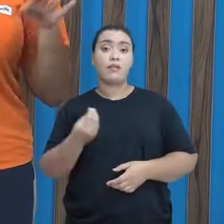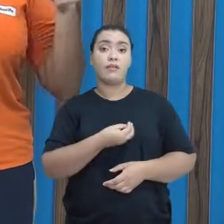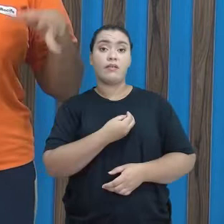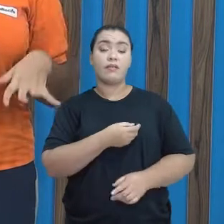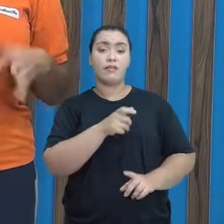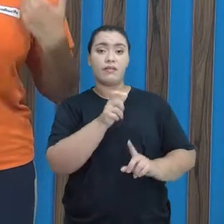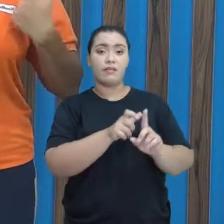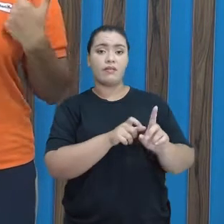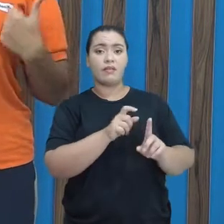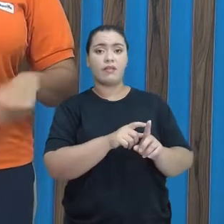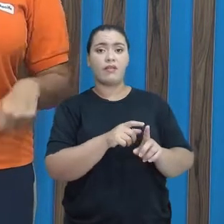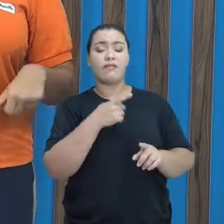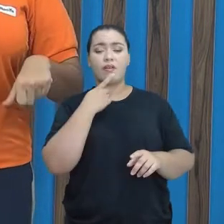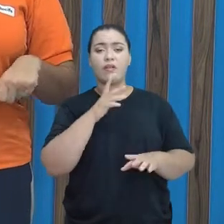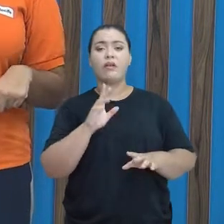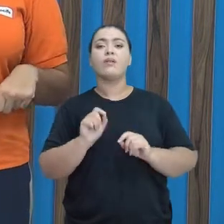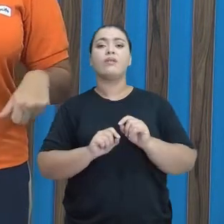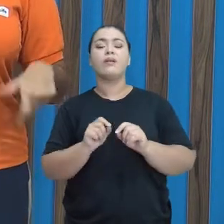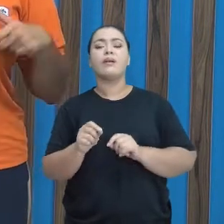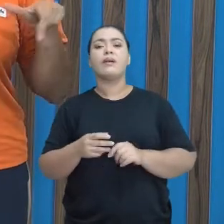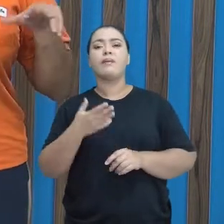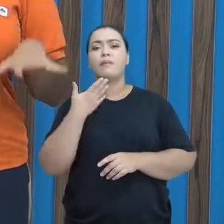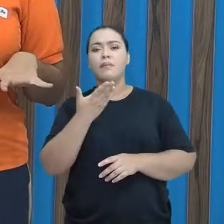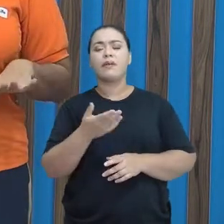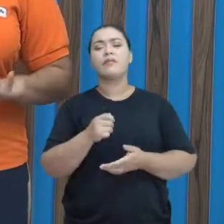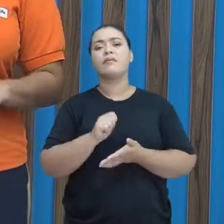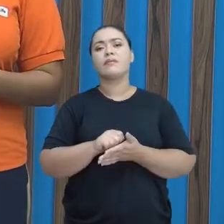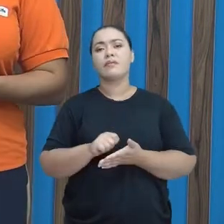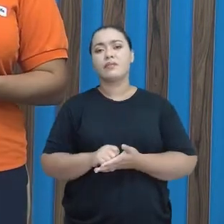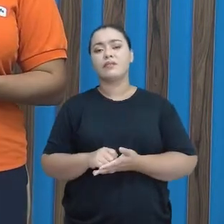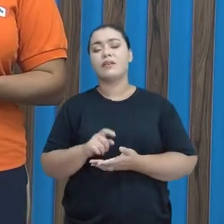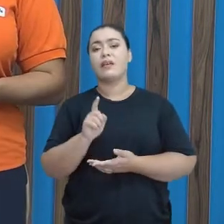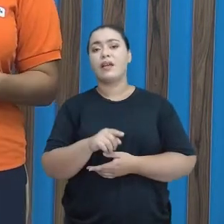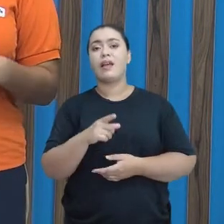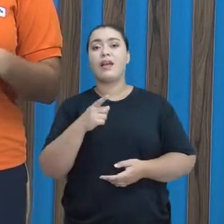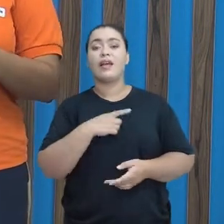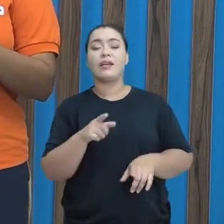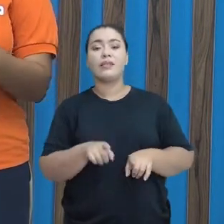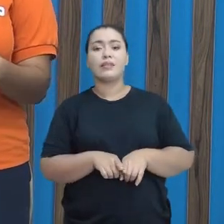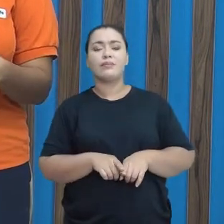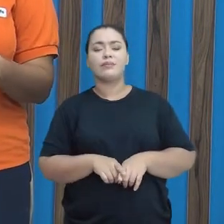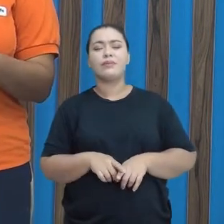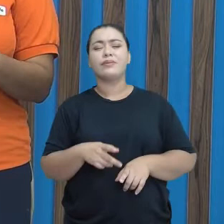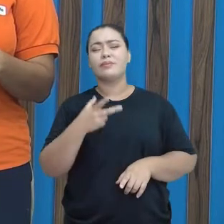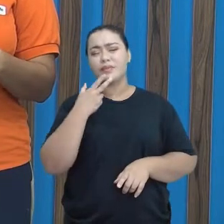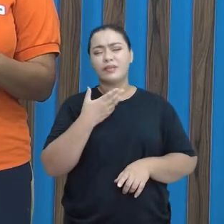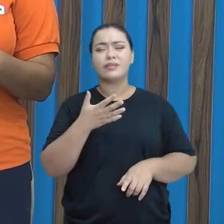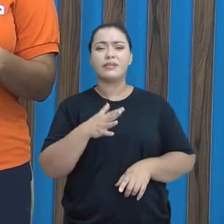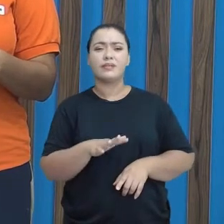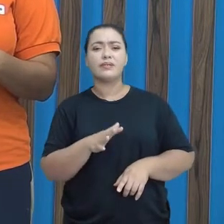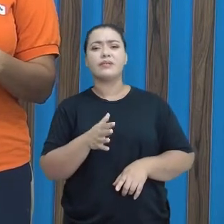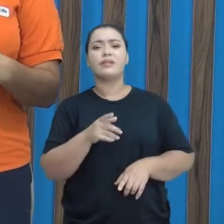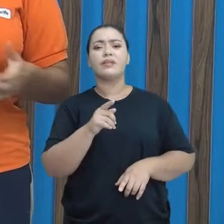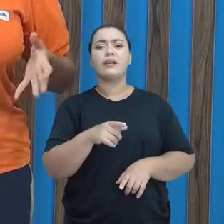são, inclusive, encomendadas. E aí, nessas, a gente tem até uma certa